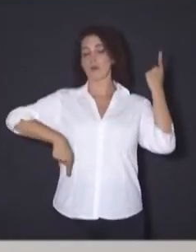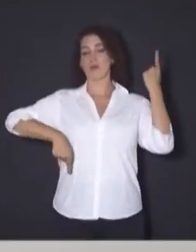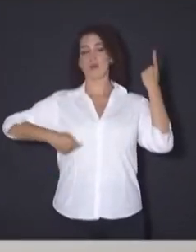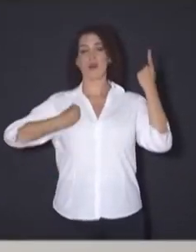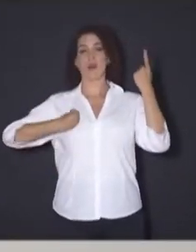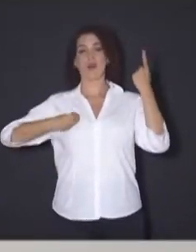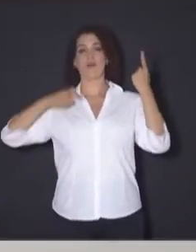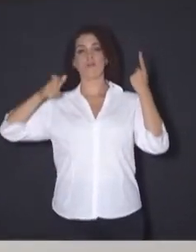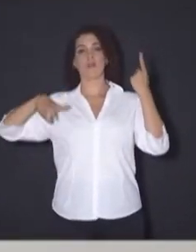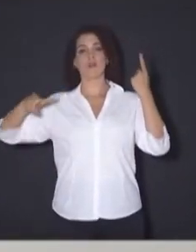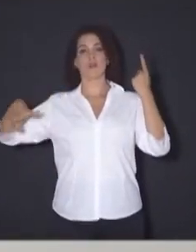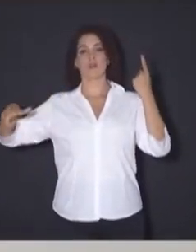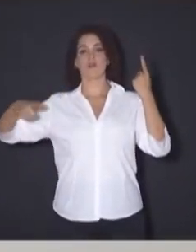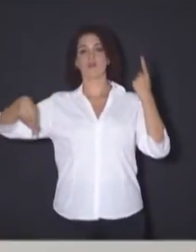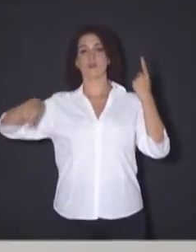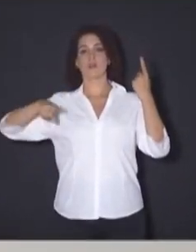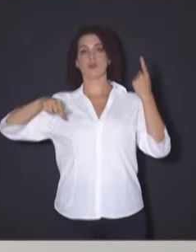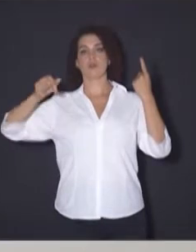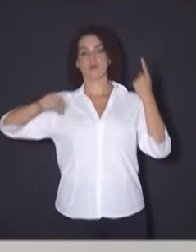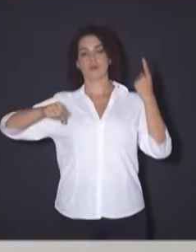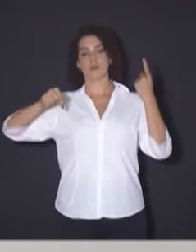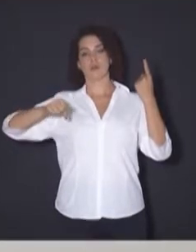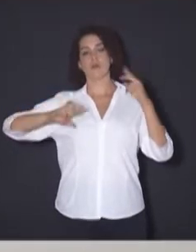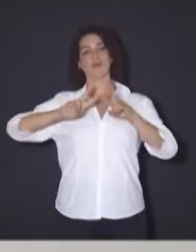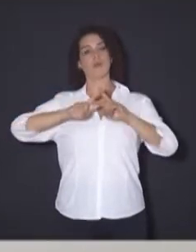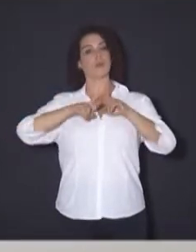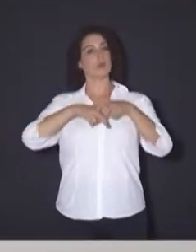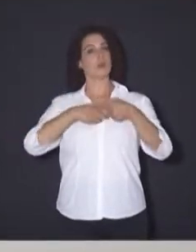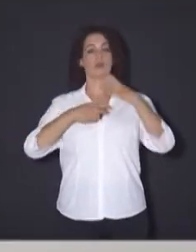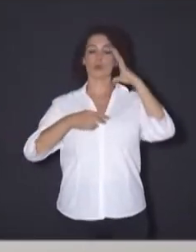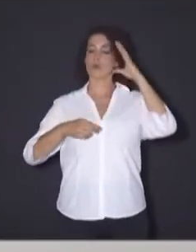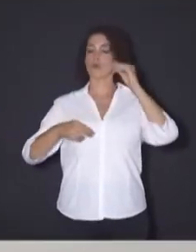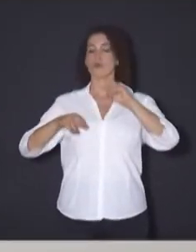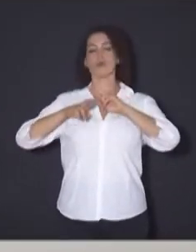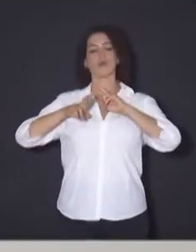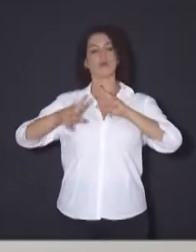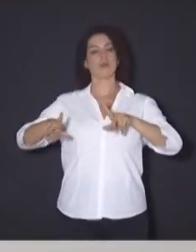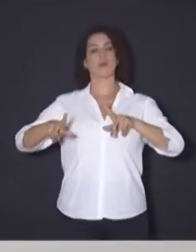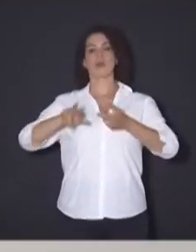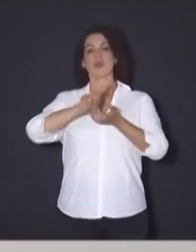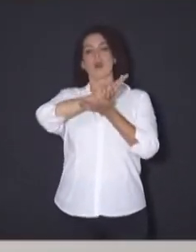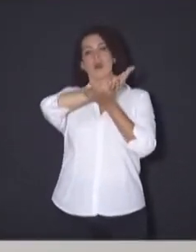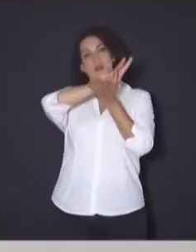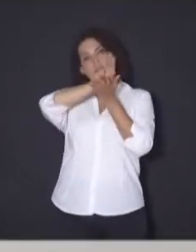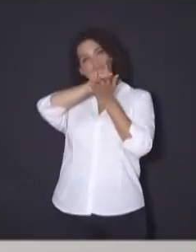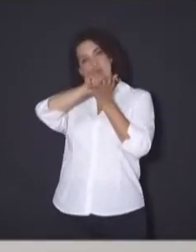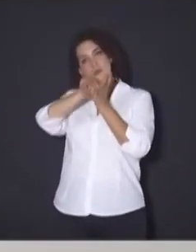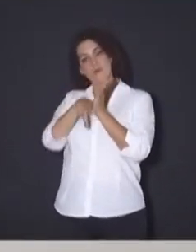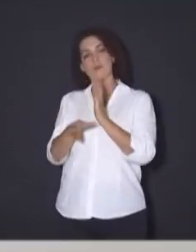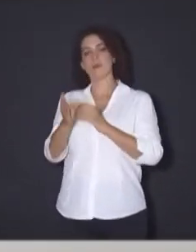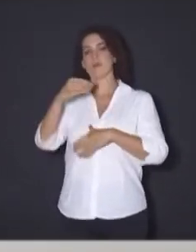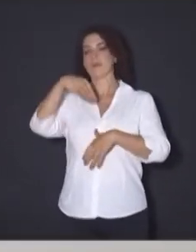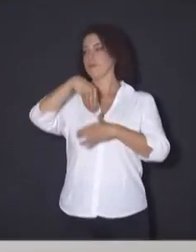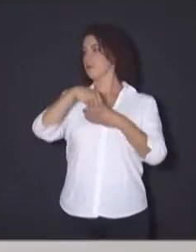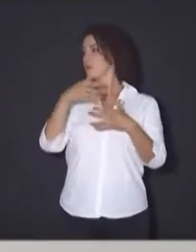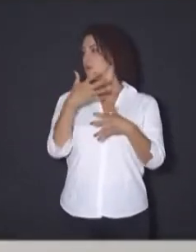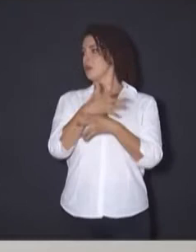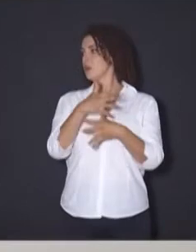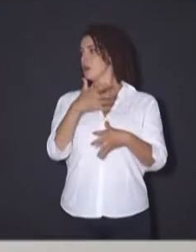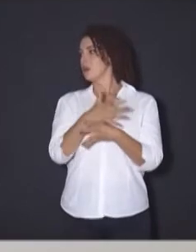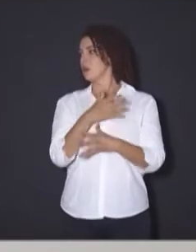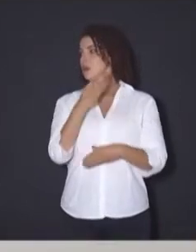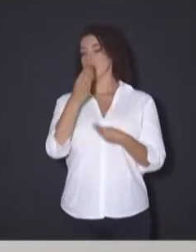daquelas pessoas e que por isso não entende a diversidade que das cidades e o que dentro como é que